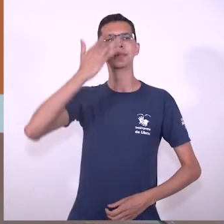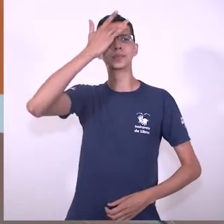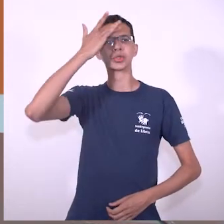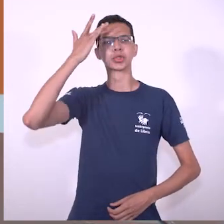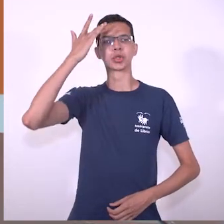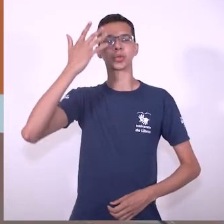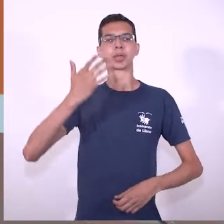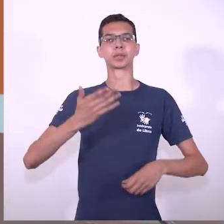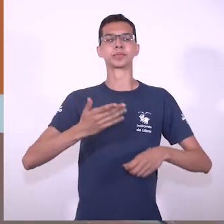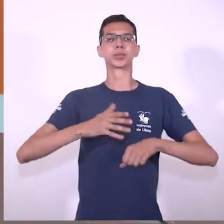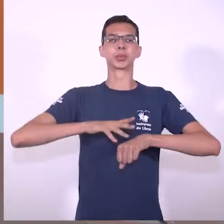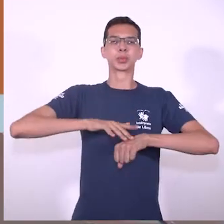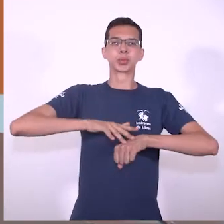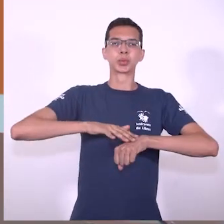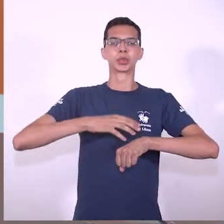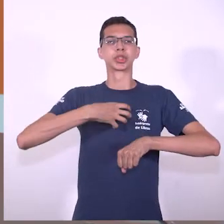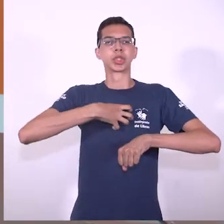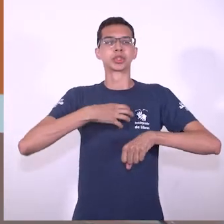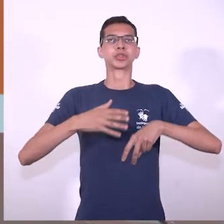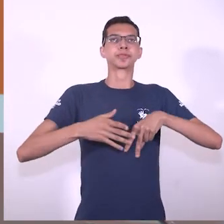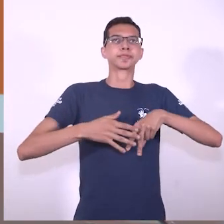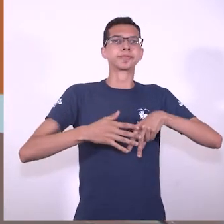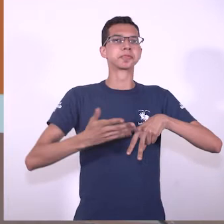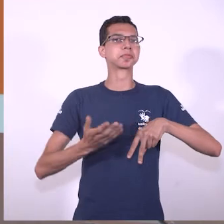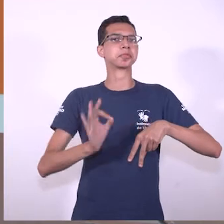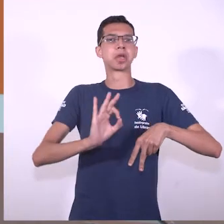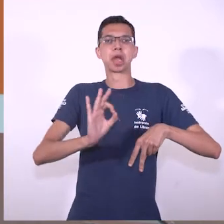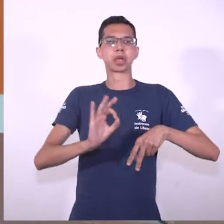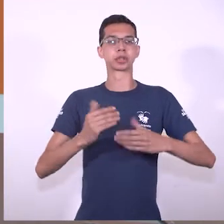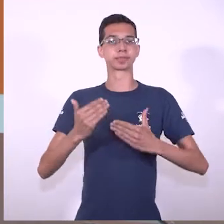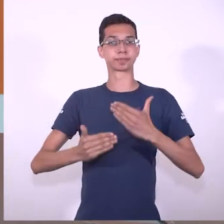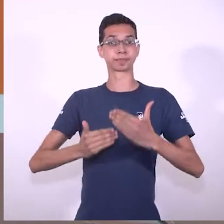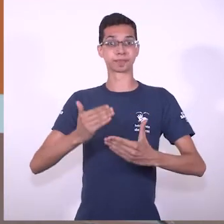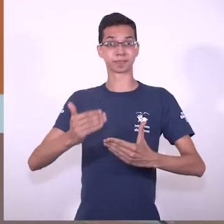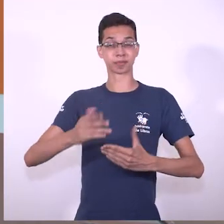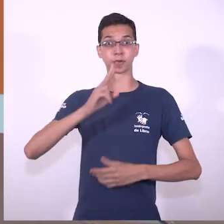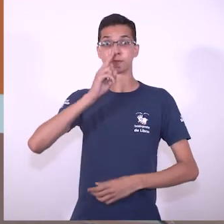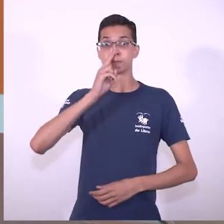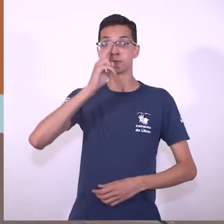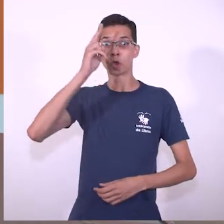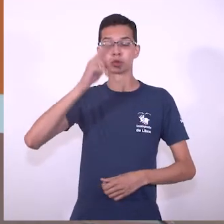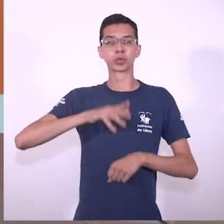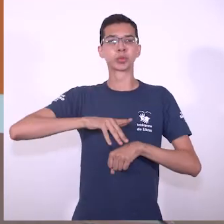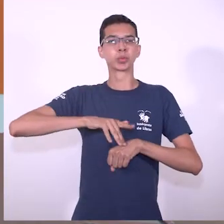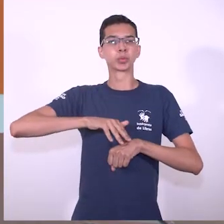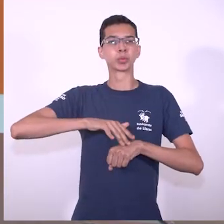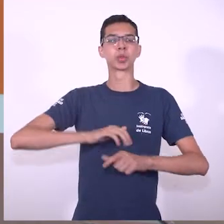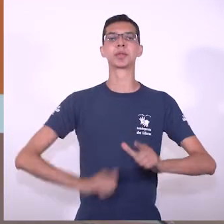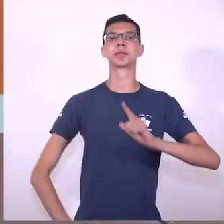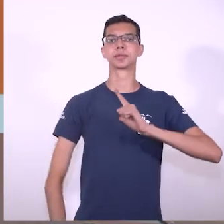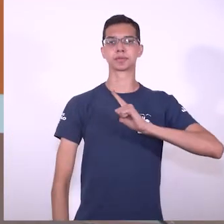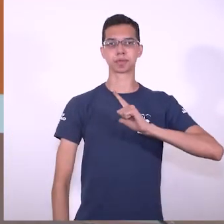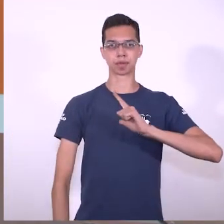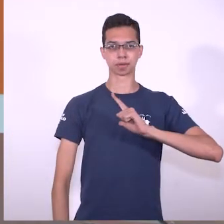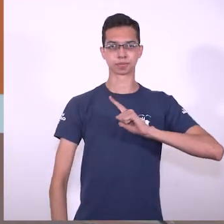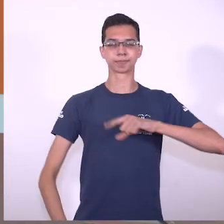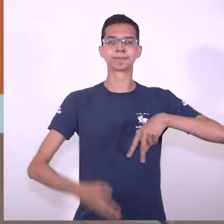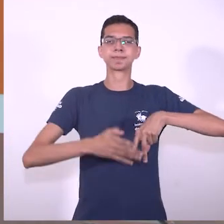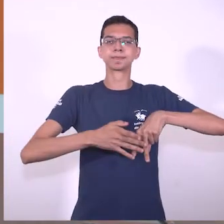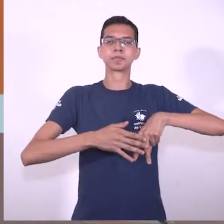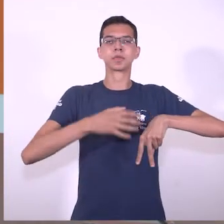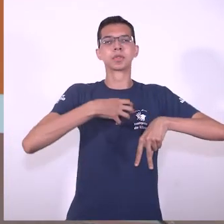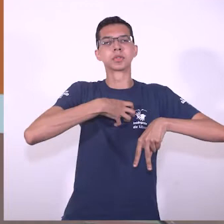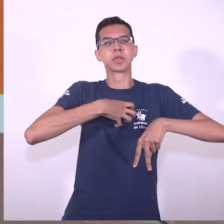sintomas, até estar gravemente doente, clinicamente doente. Assim, quando ele apresenta os sintomas, ele